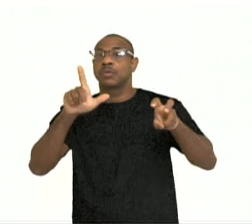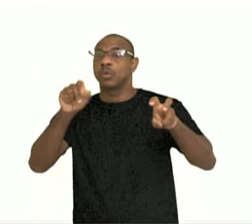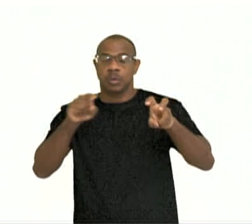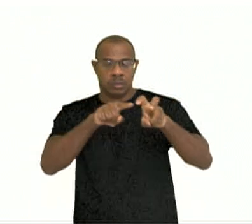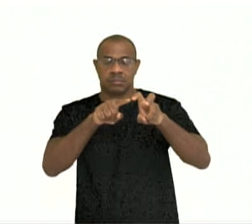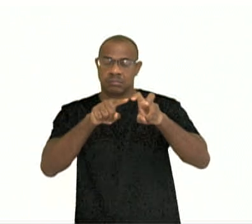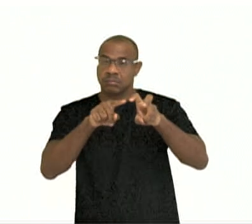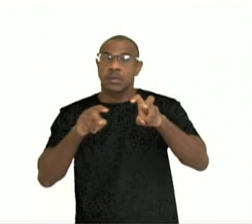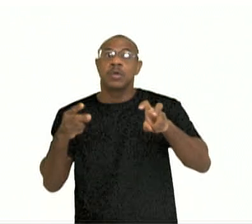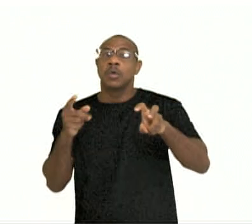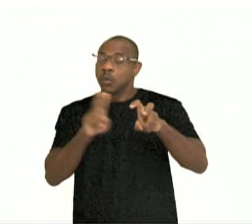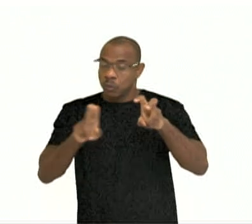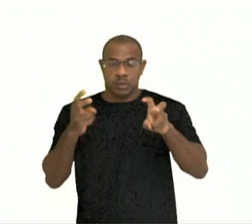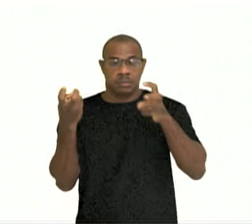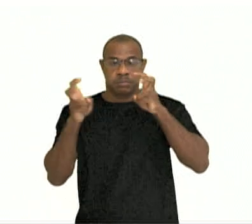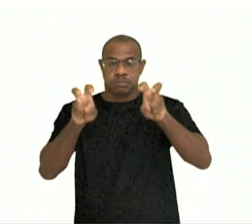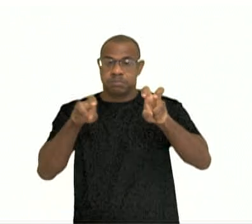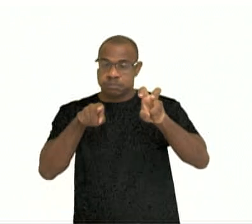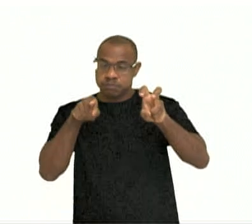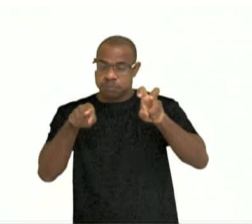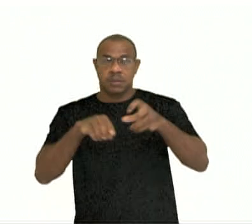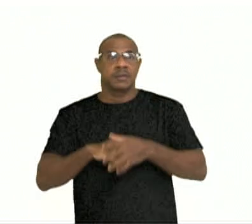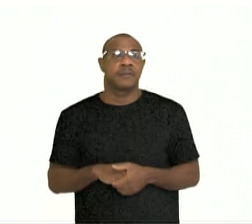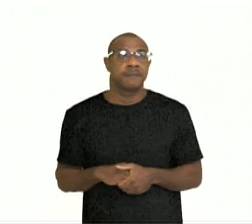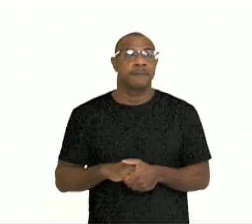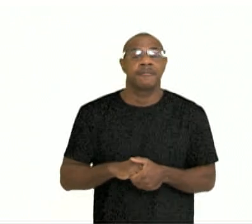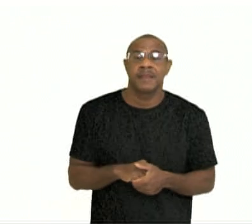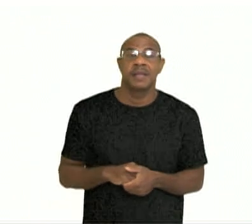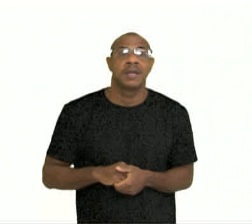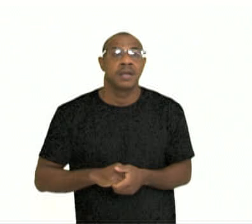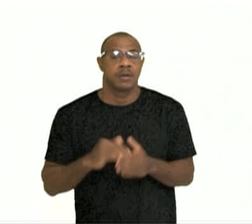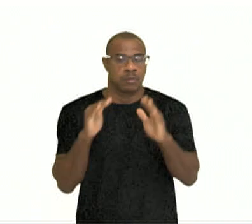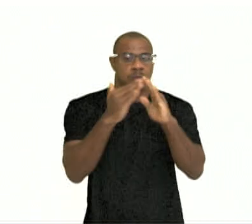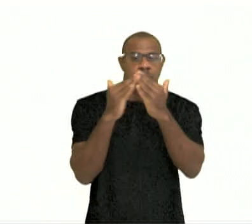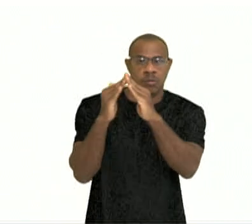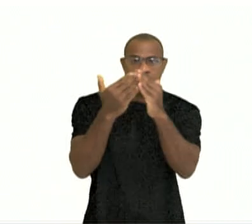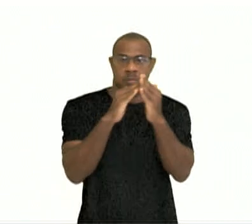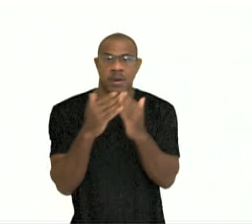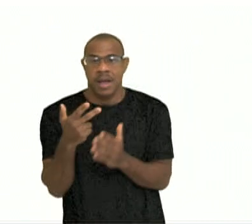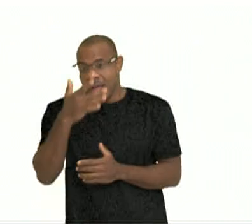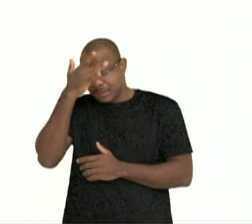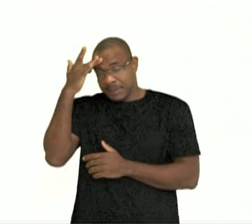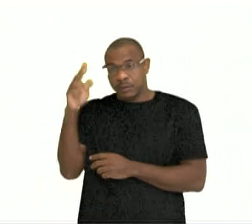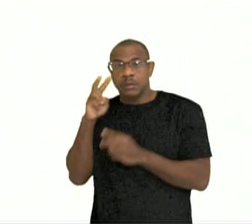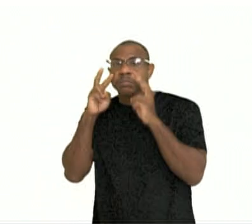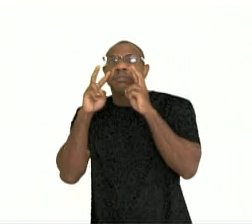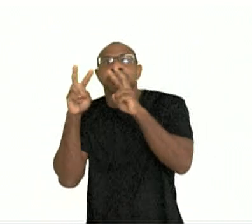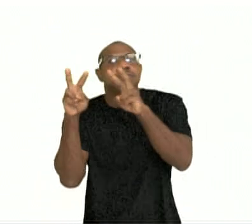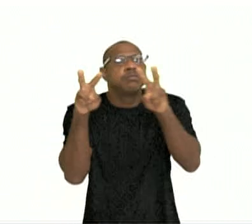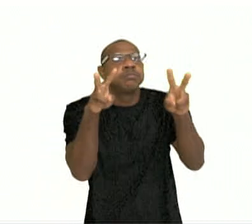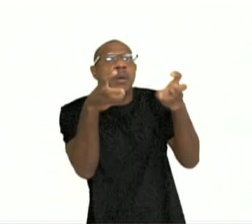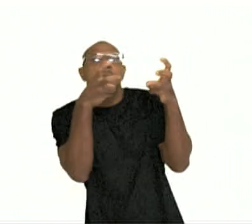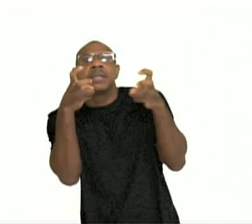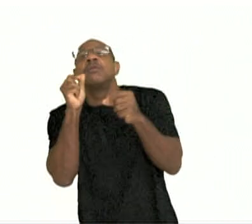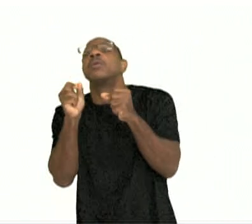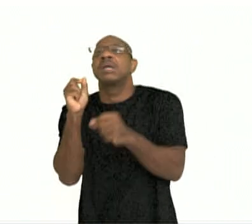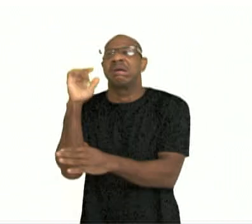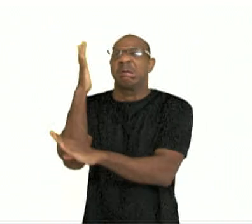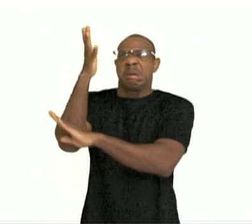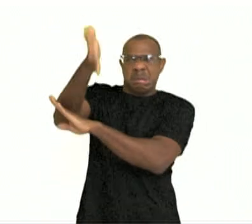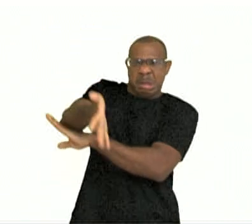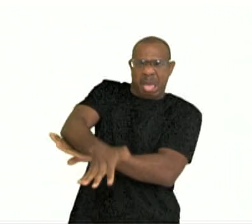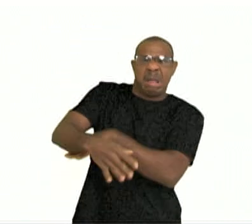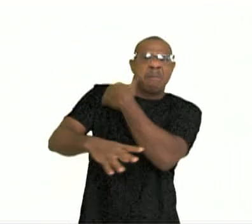ponto final aqui. Moradores registraram destelhamento de casas e quedas de árvore em Curitiba e